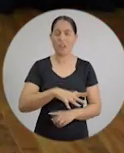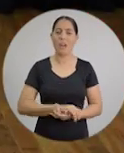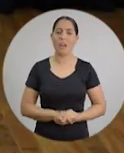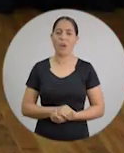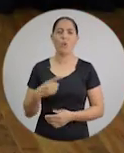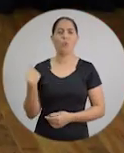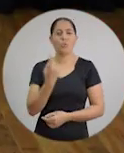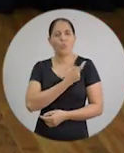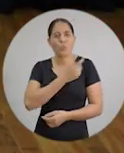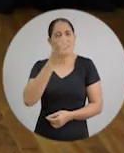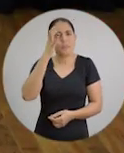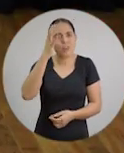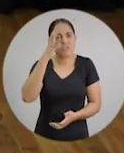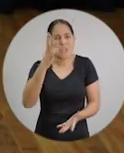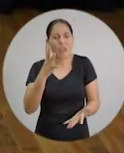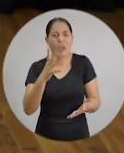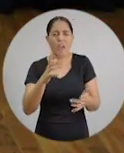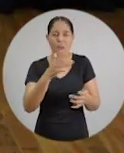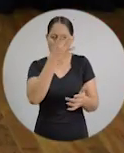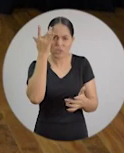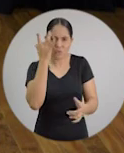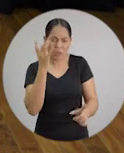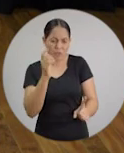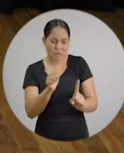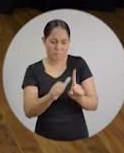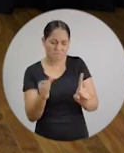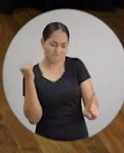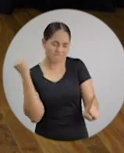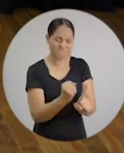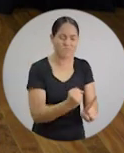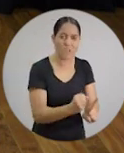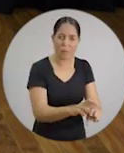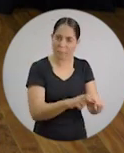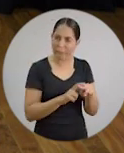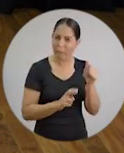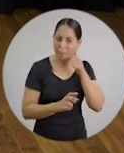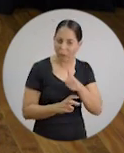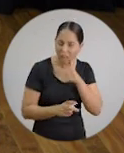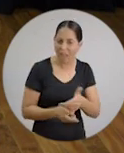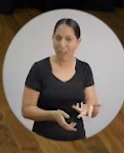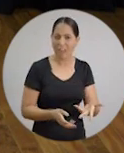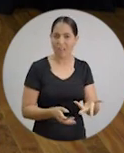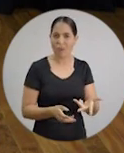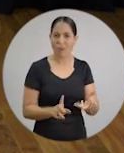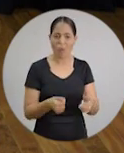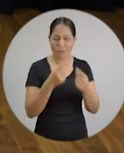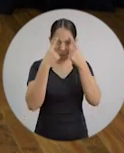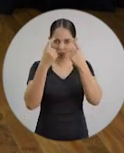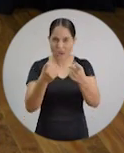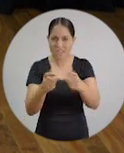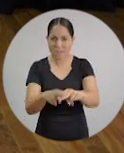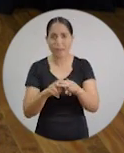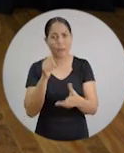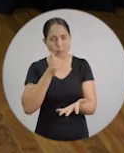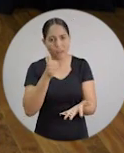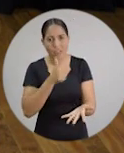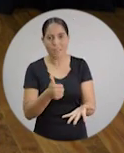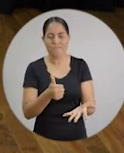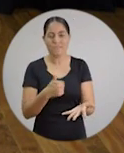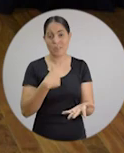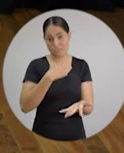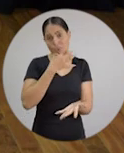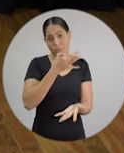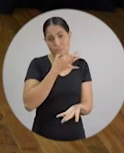imaginar que alguém mata uma outra pessoa simplesmente por ela ser mulher, ou que alguém agride uma outra pessoa simplesmente por ela ser mulher, na minha